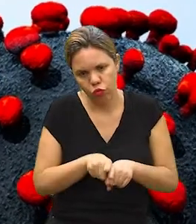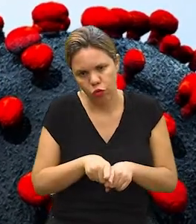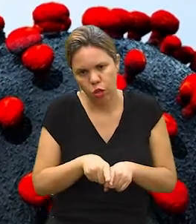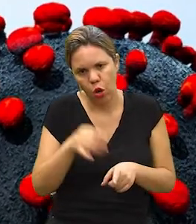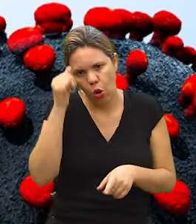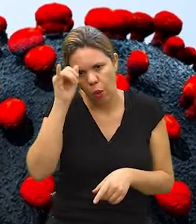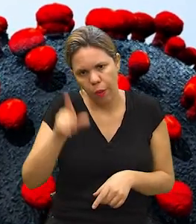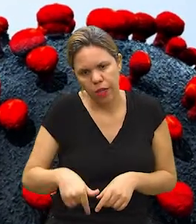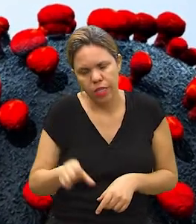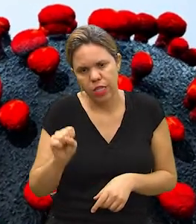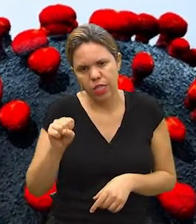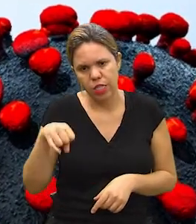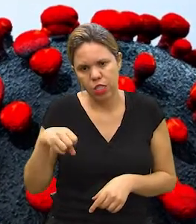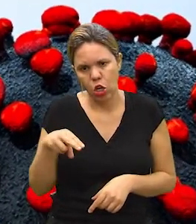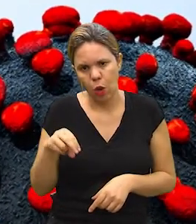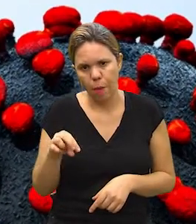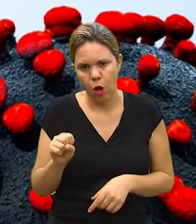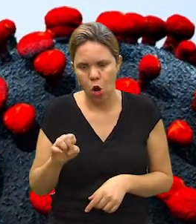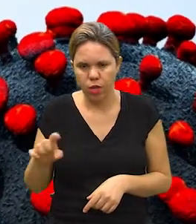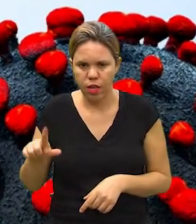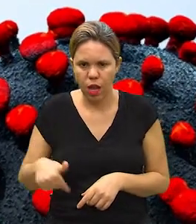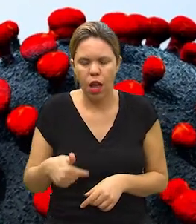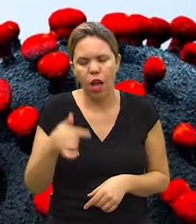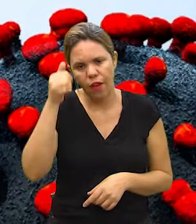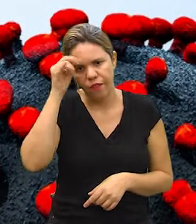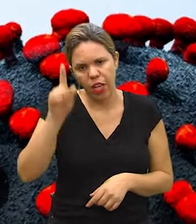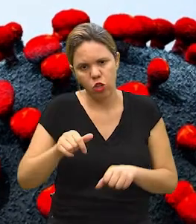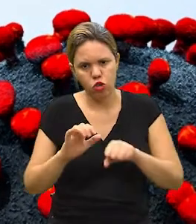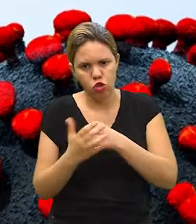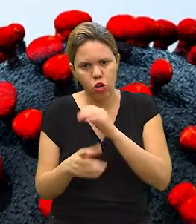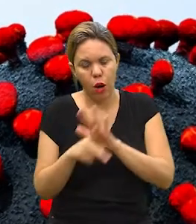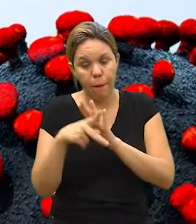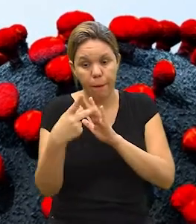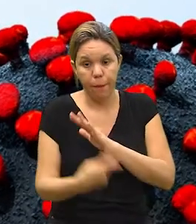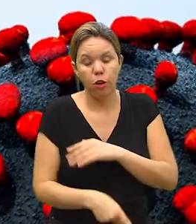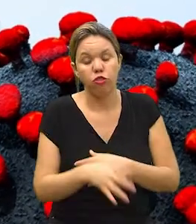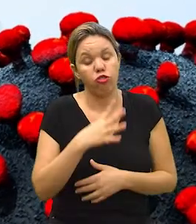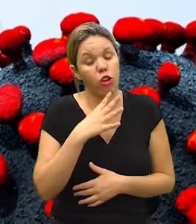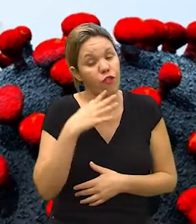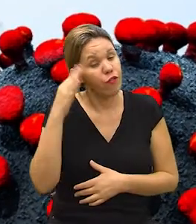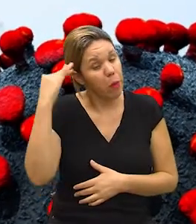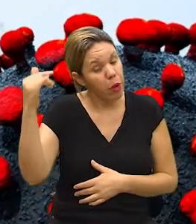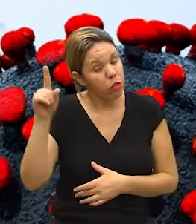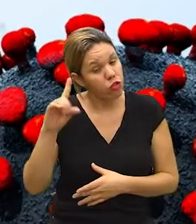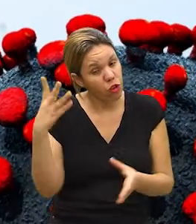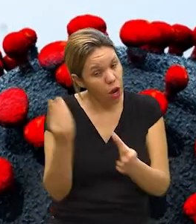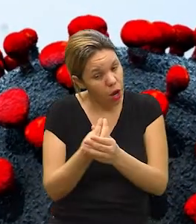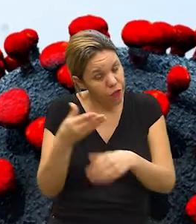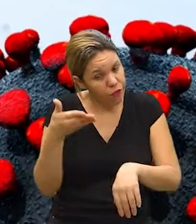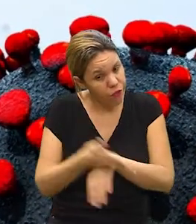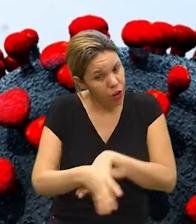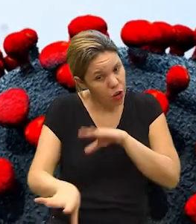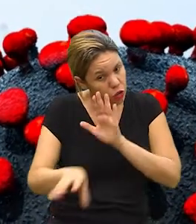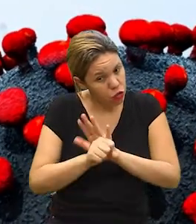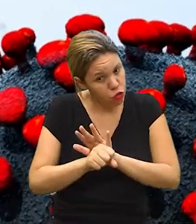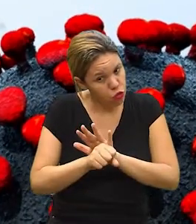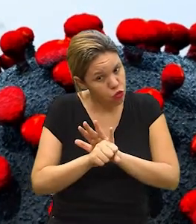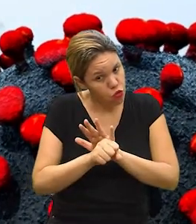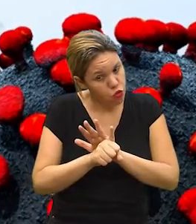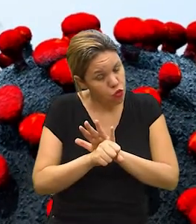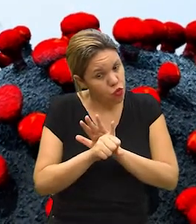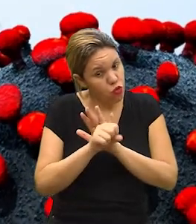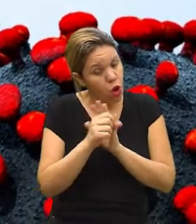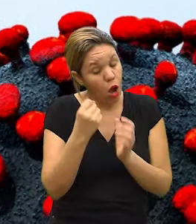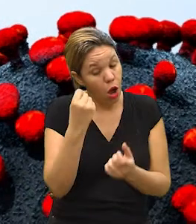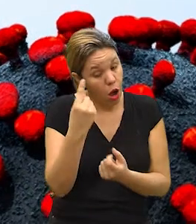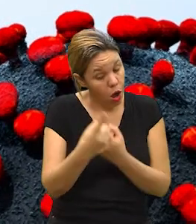o combate ao coronavírus. Mas é o coronavírus já conhecido, que faz parte ou que infecta, né,